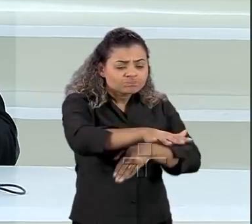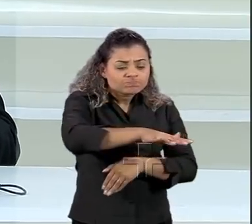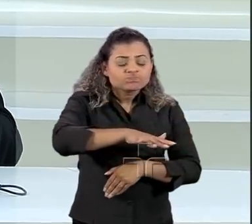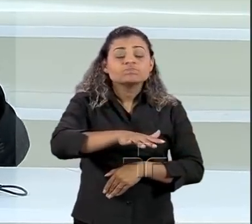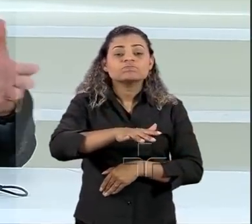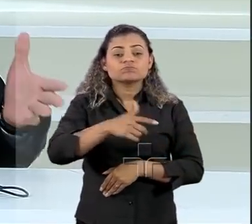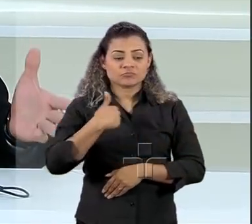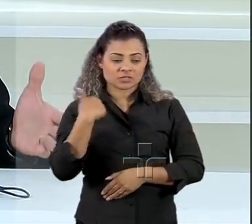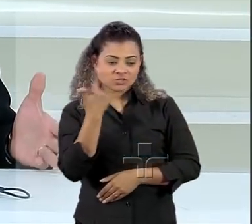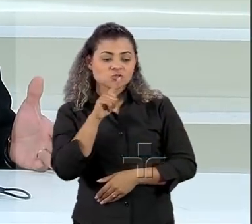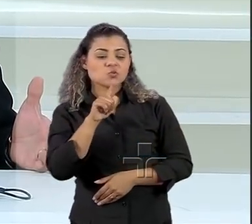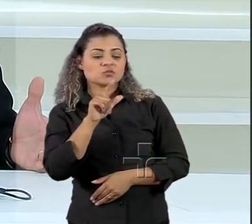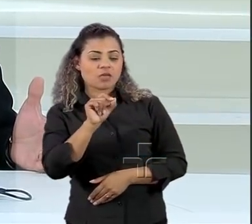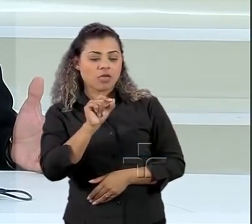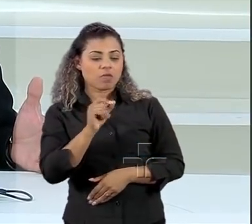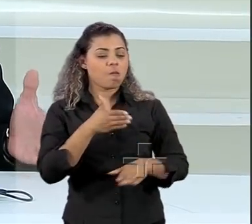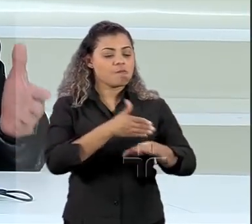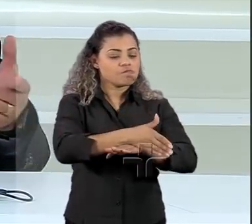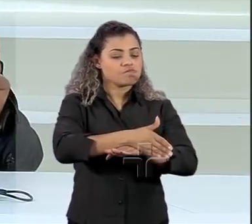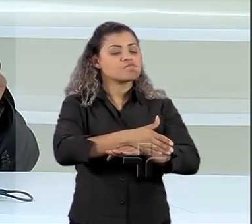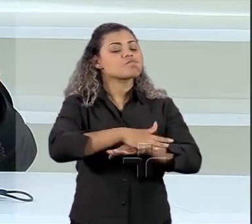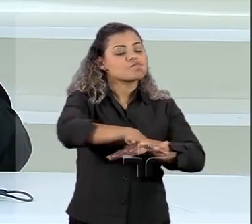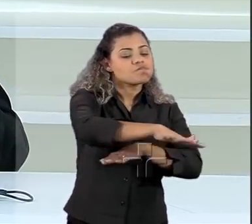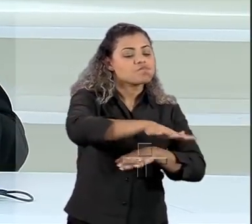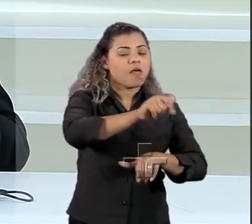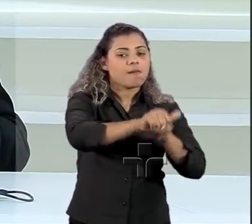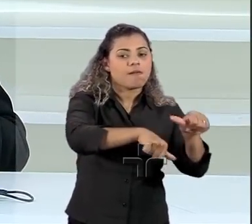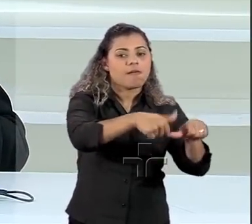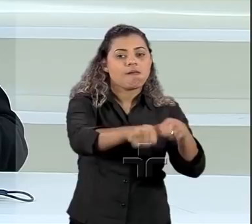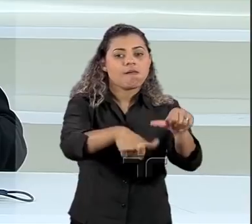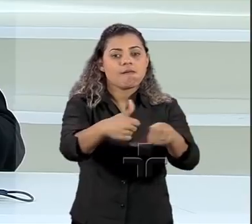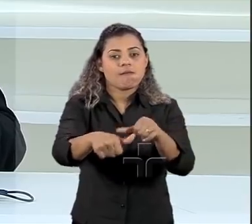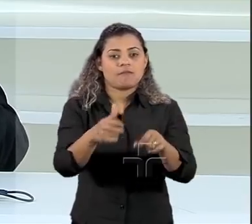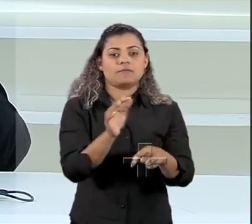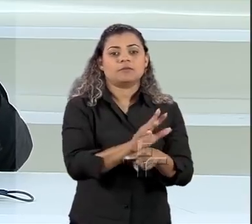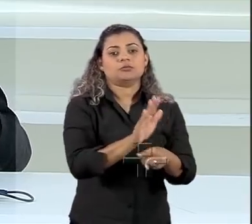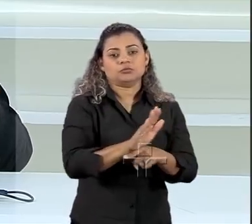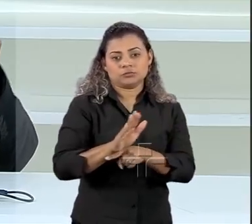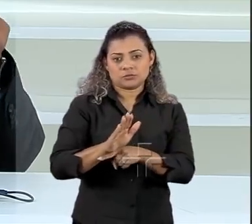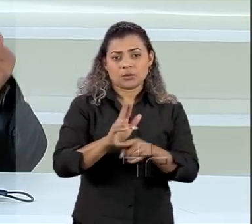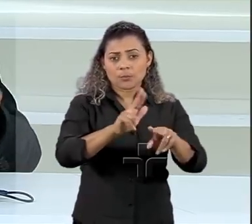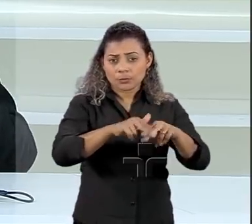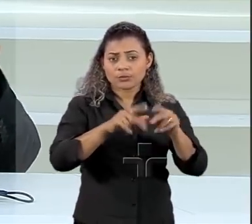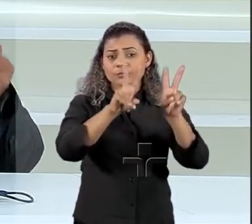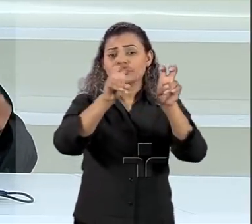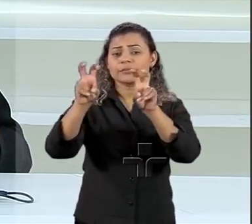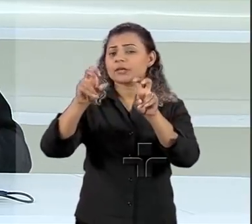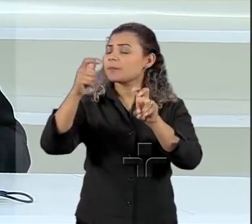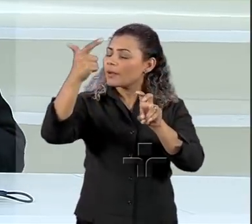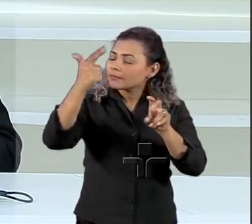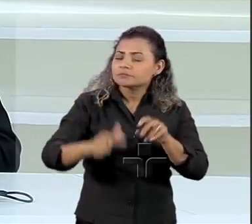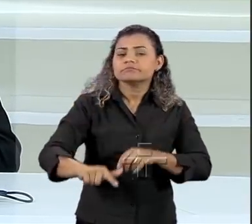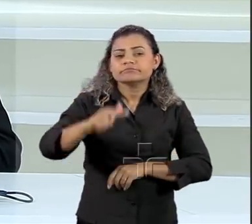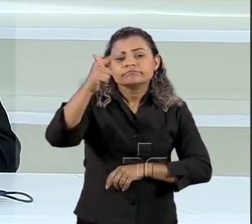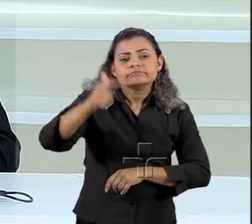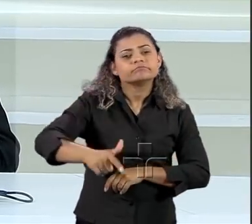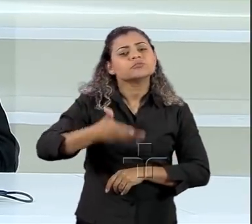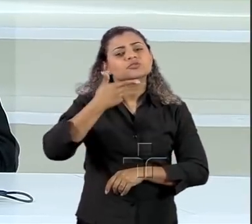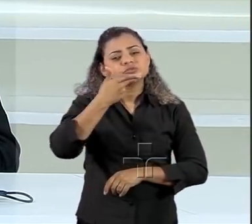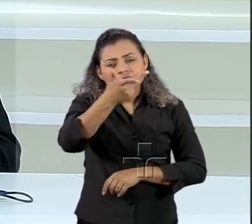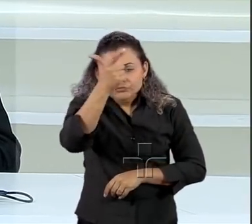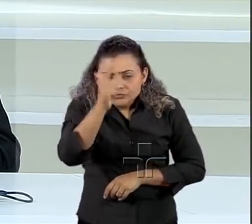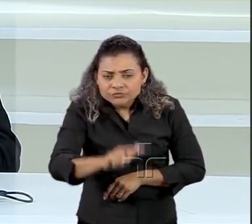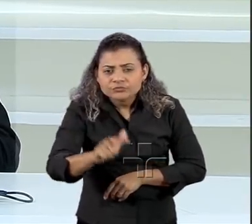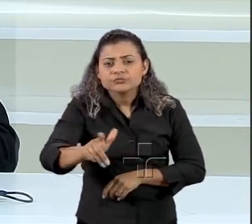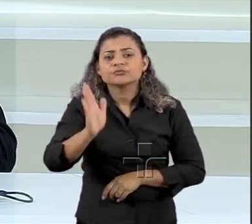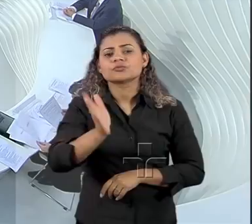pode, de repente, fazer as intervenções necessárias. E aí vem justamente um tema que ele vem repetidamente colocando em